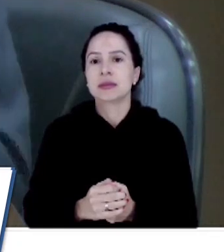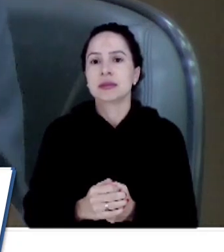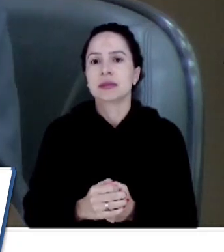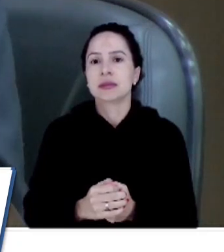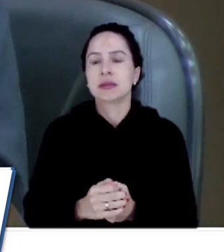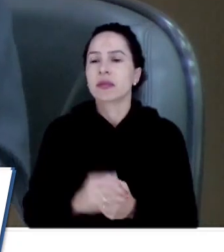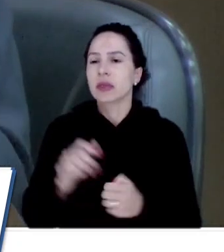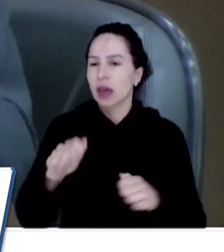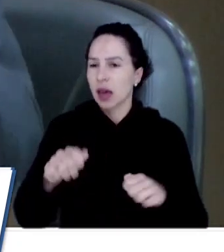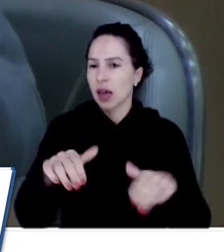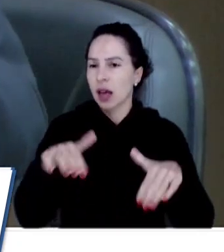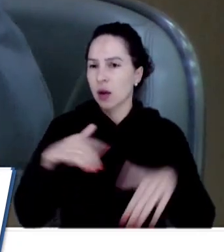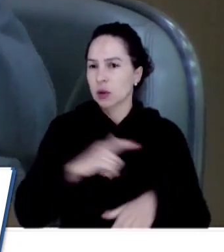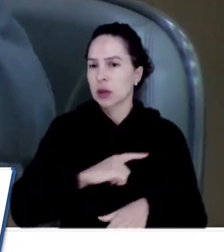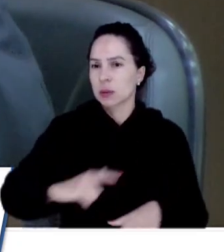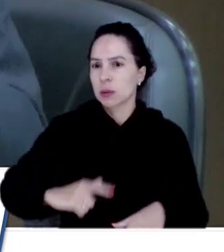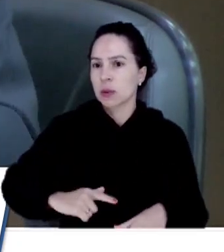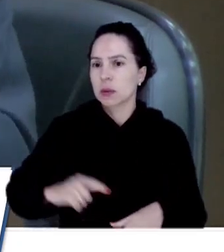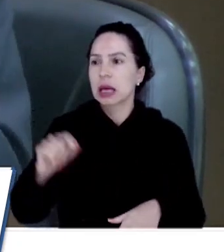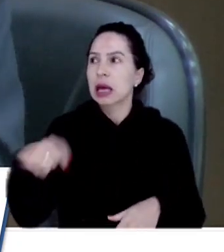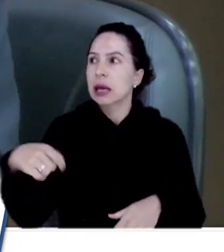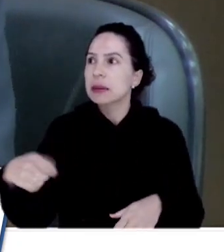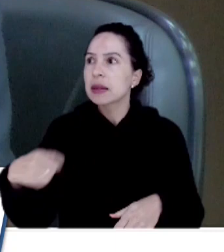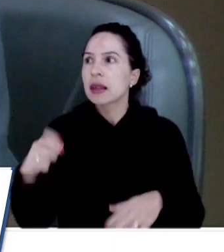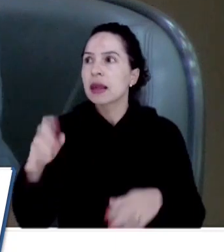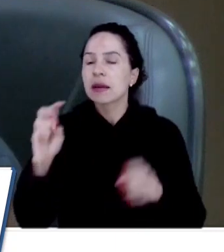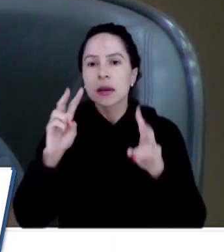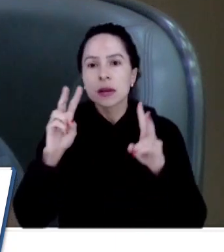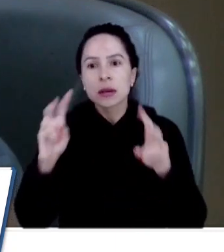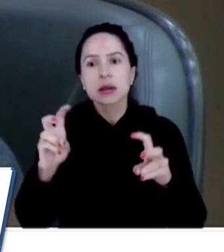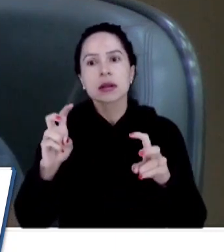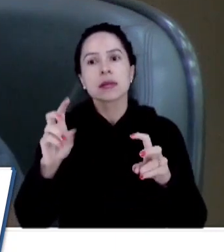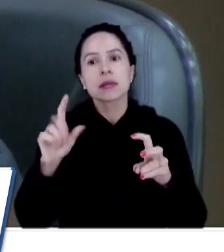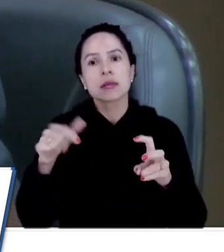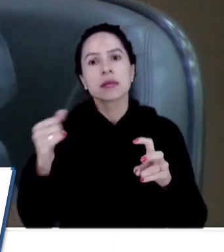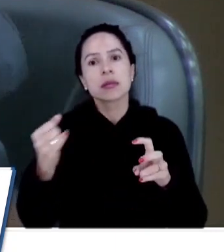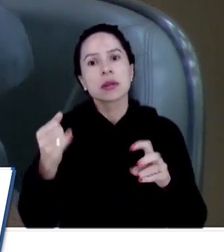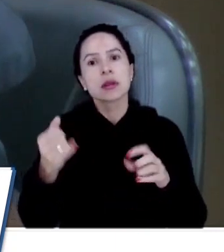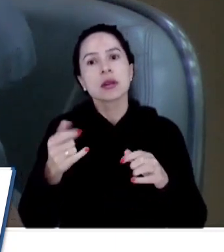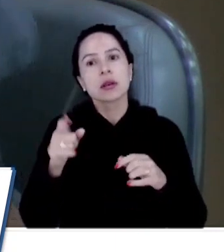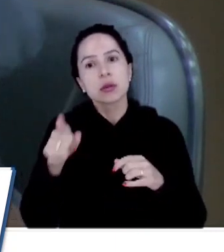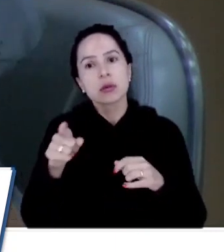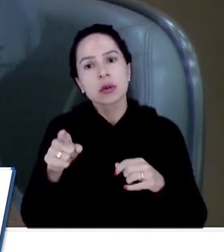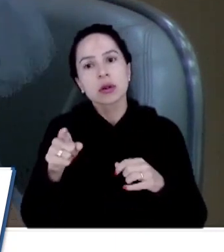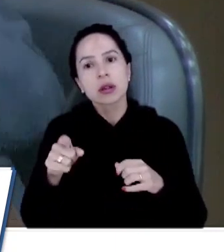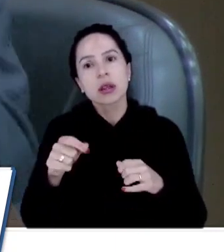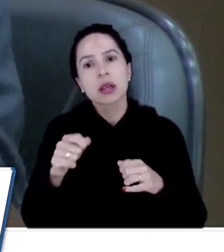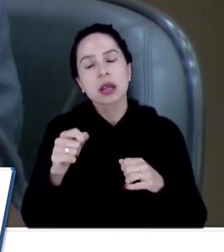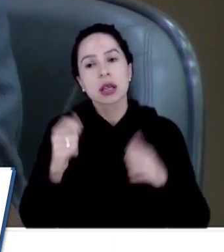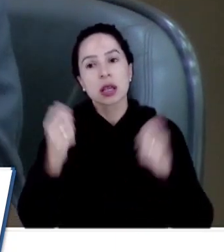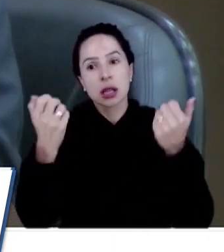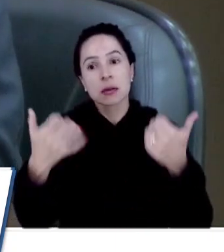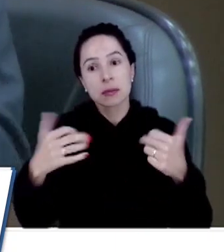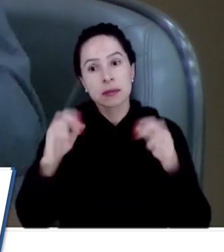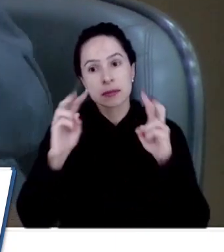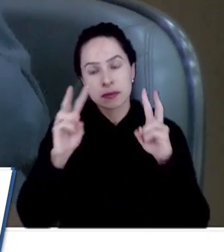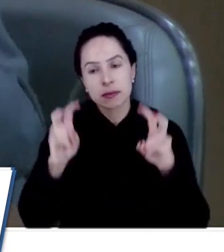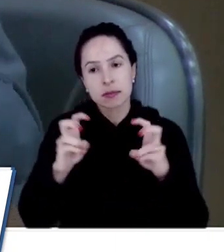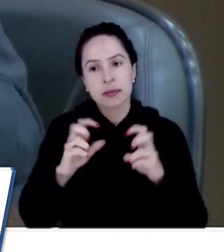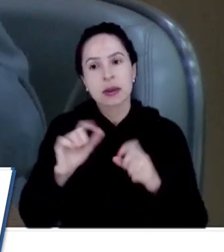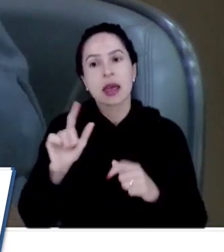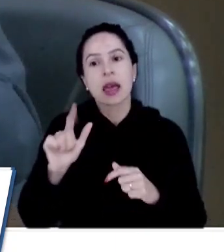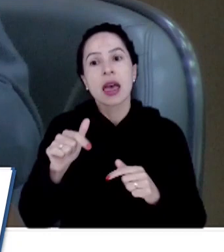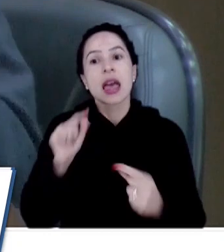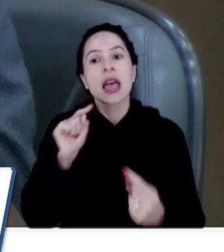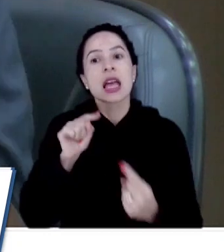Aquela audiência pública tinha que tocar justamente no ponto que você pautou, que é a